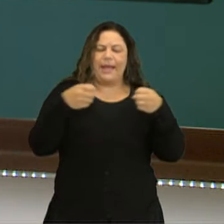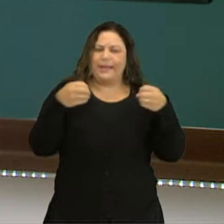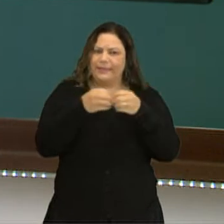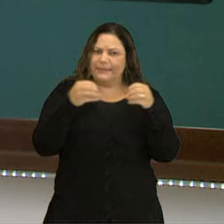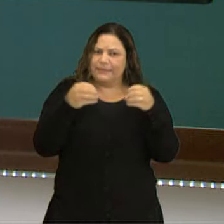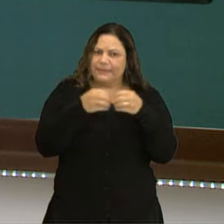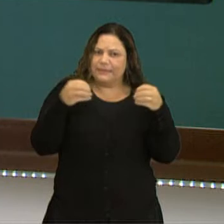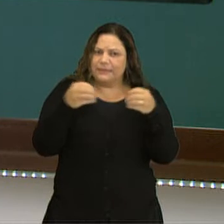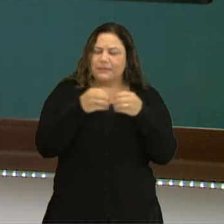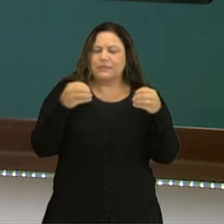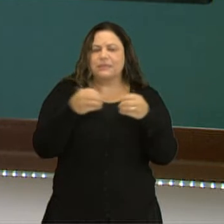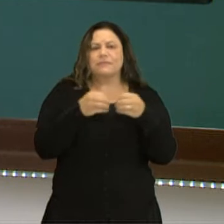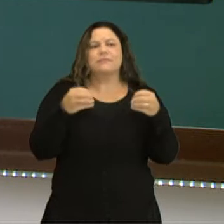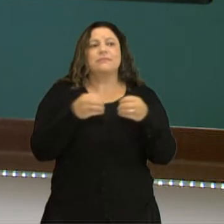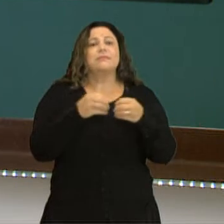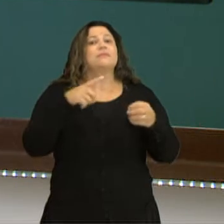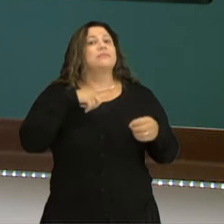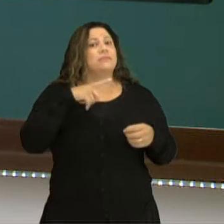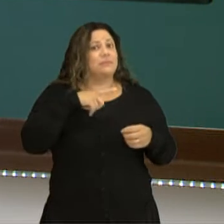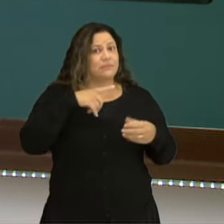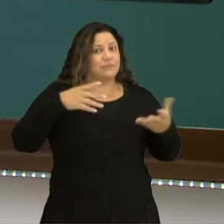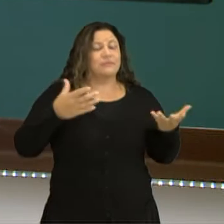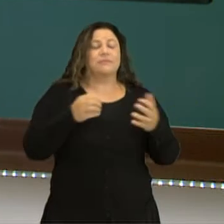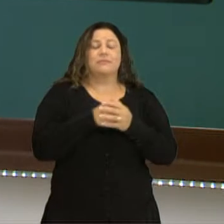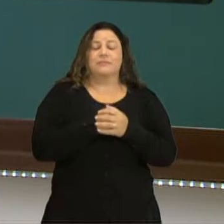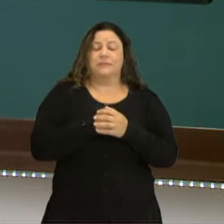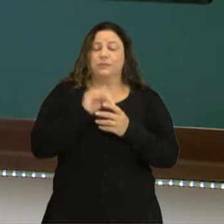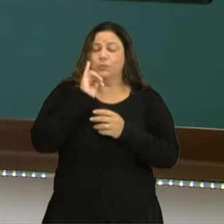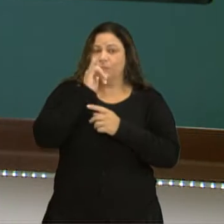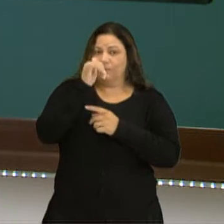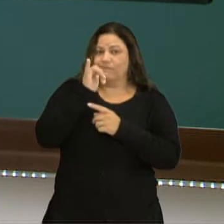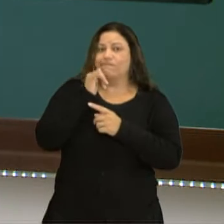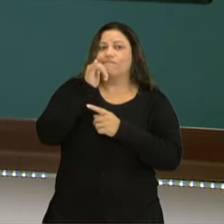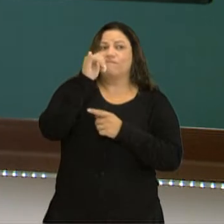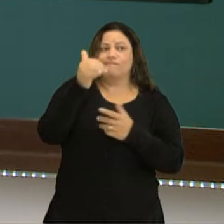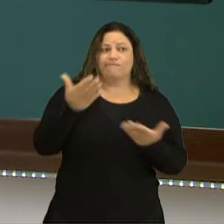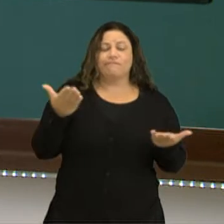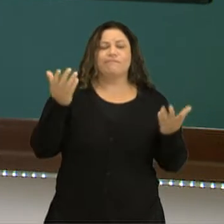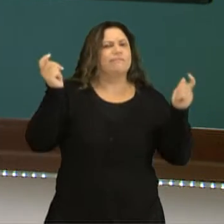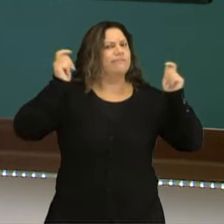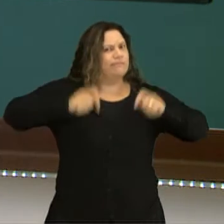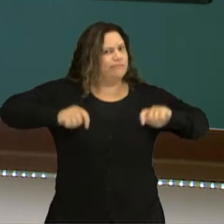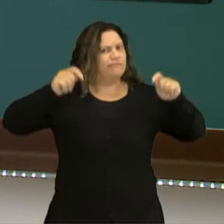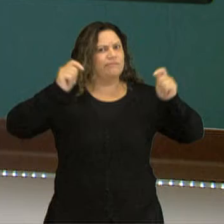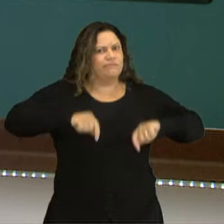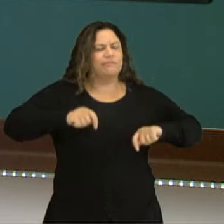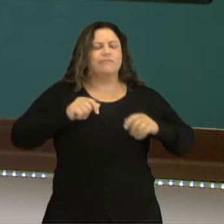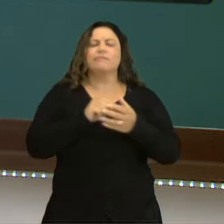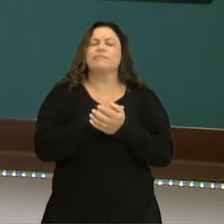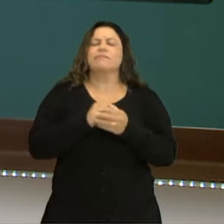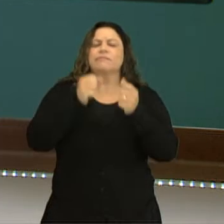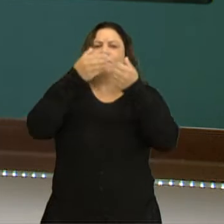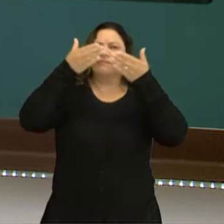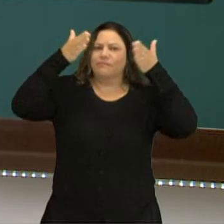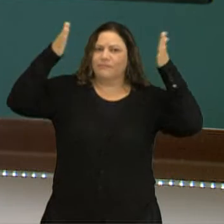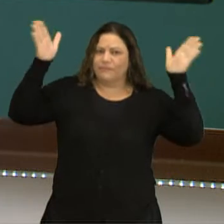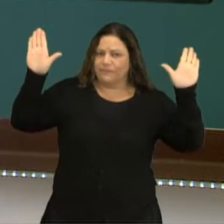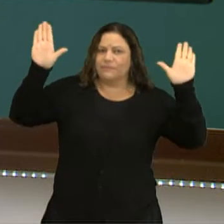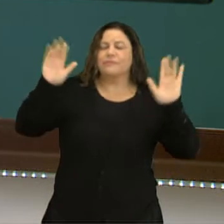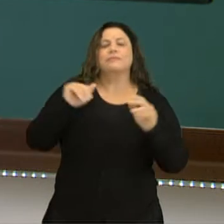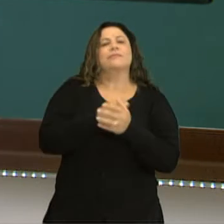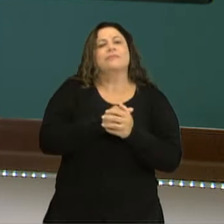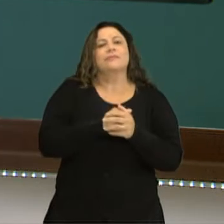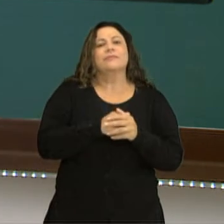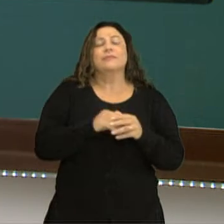as moléculas. Então também tem um pouquinho de energia potencial. Então eu posso fazer de uma forma bem limpa para você, dizer que a